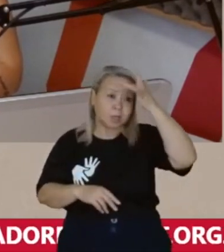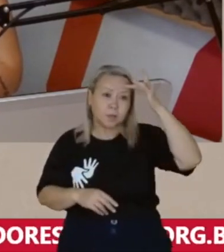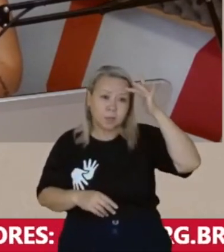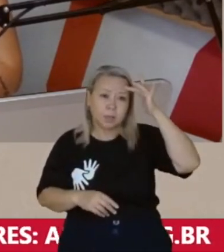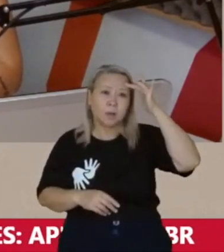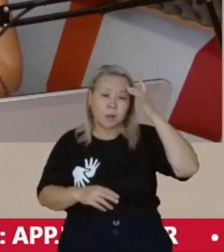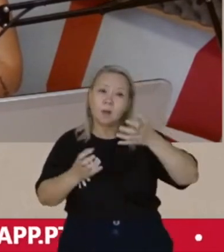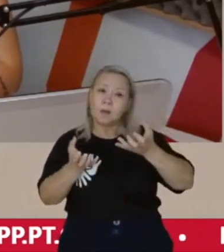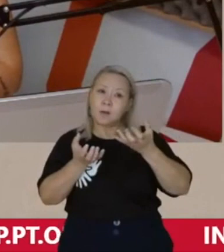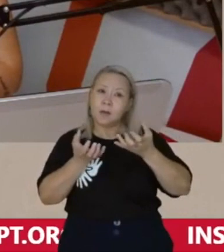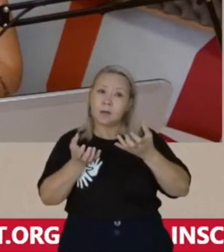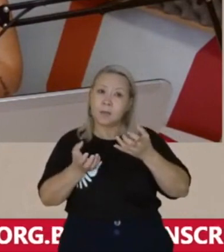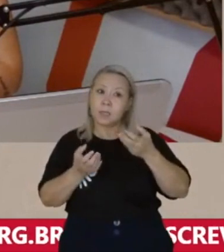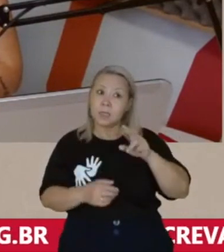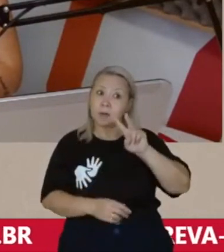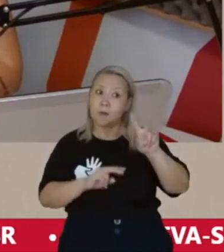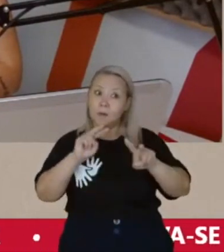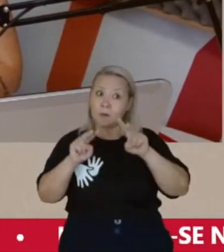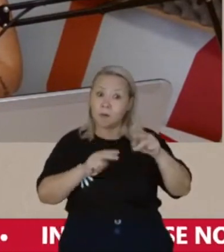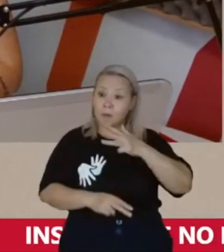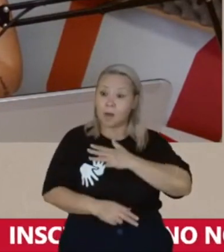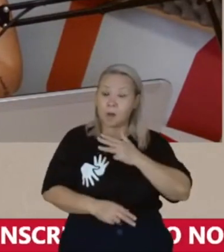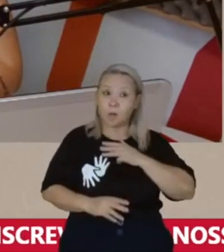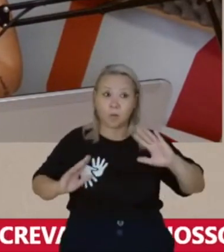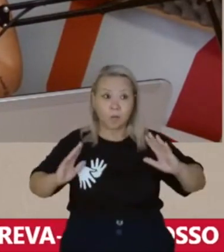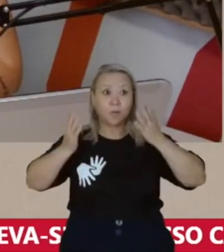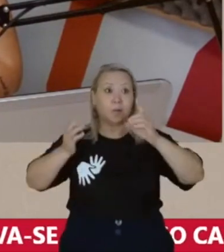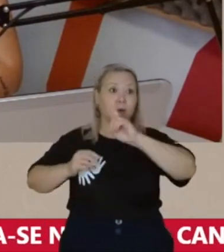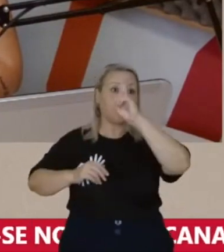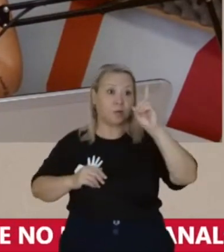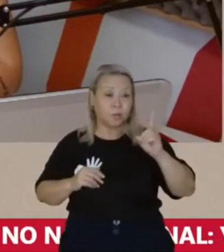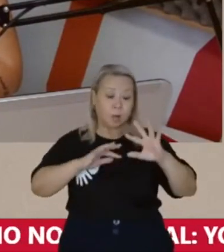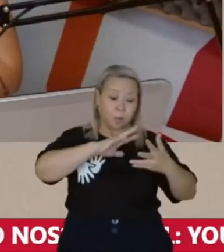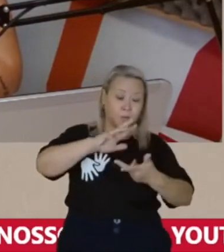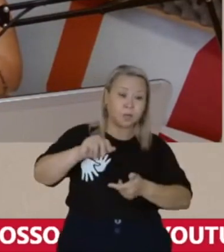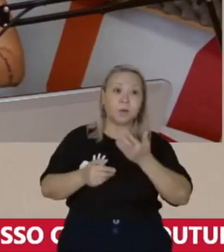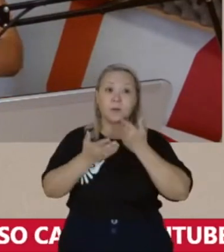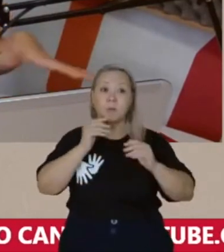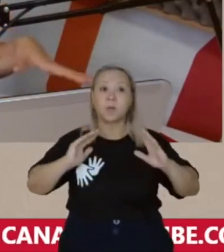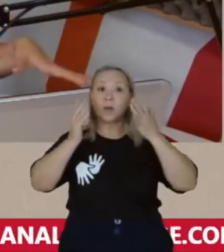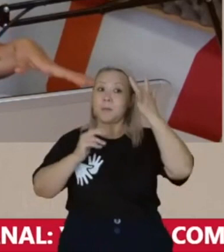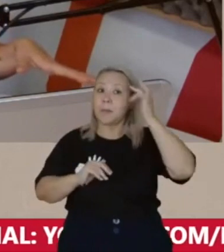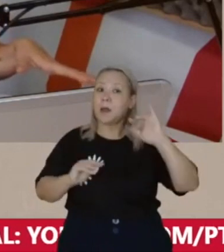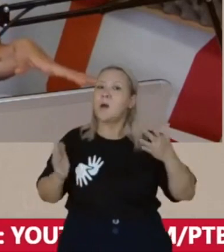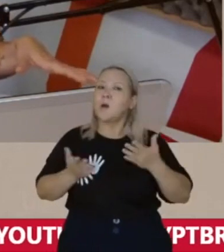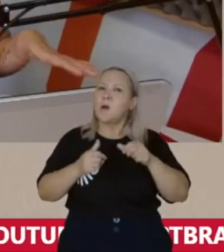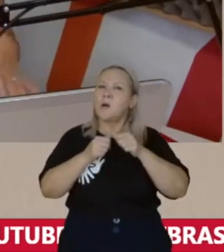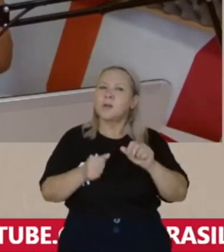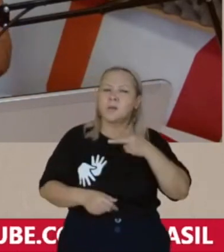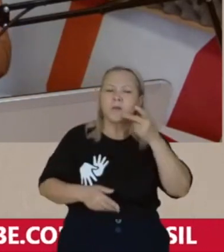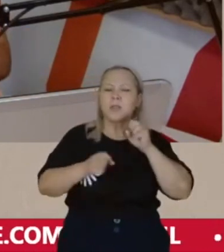pouquinho, vocês vão ouvir o Lula em um grande evento pelo Dia Mundial da Alimentação, que é comemorado amanhã. Mas hoje aqui nós estamos falando